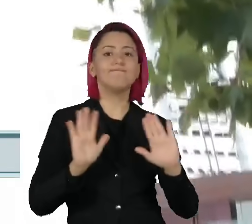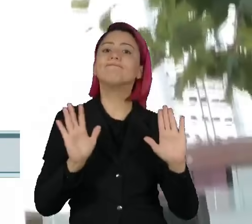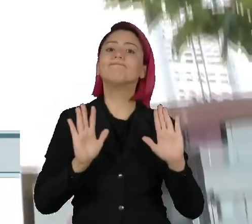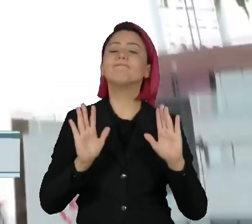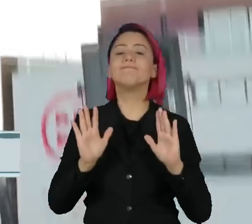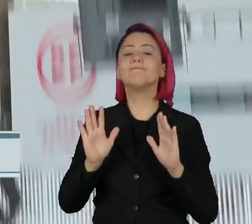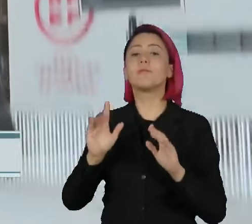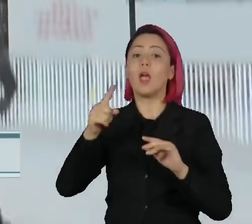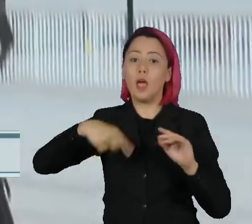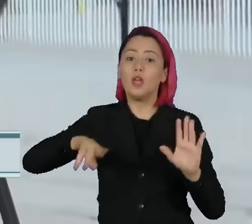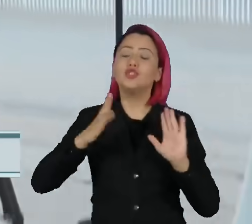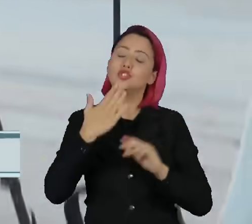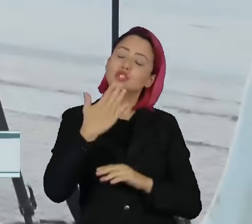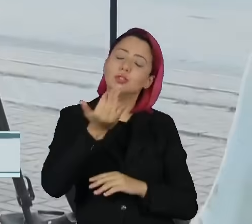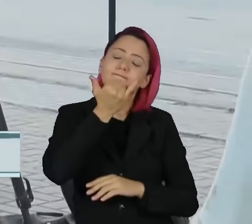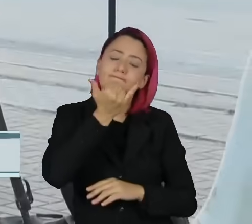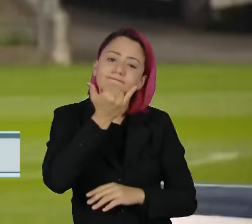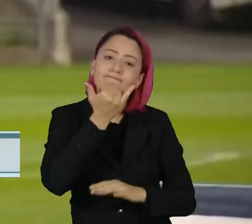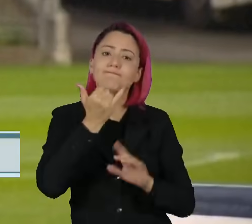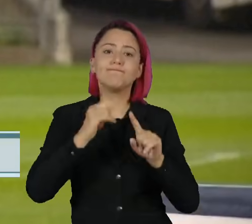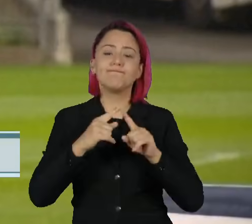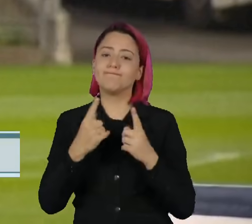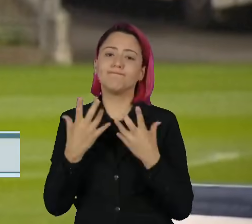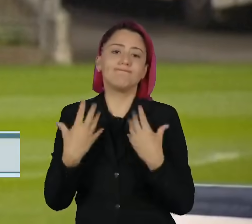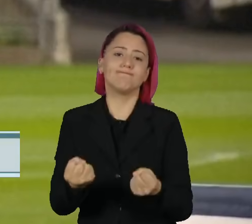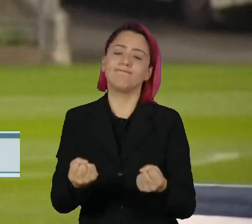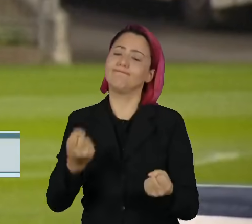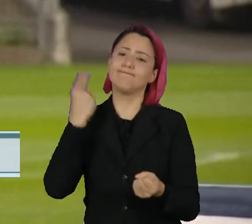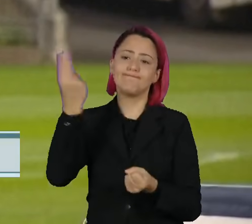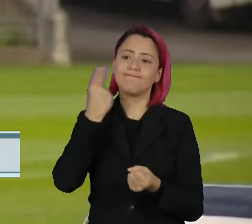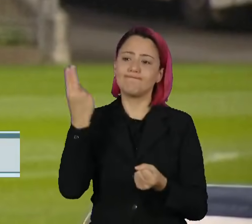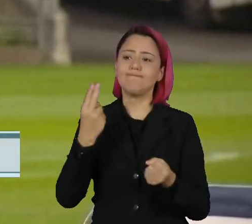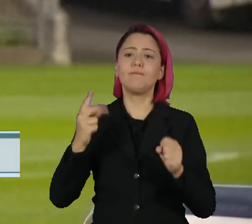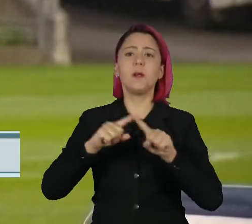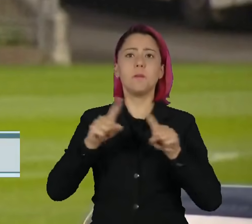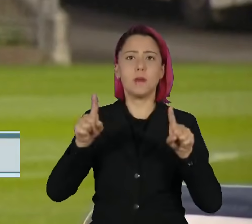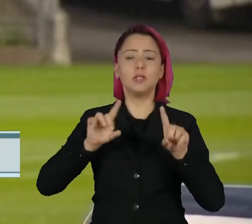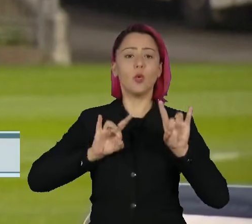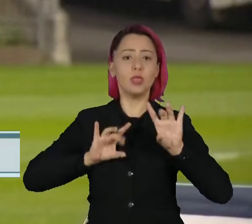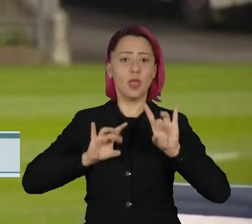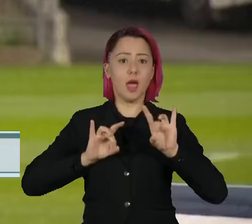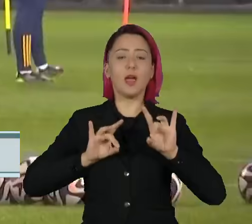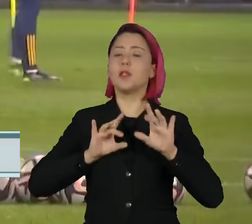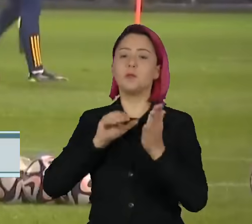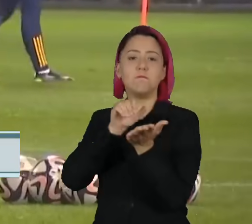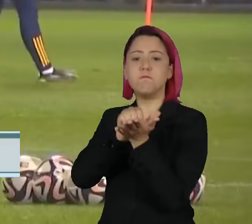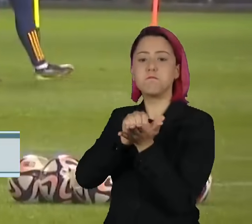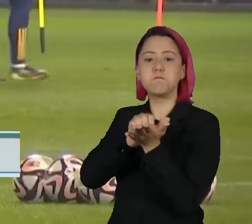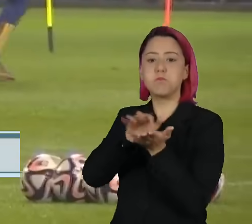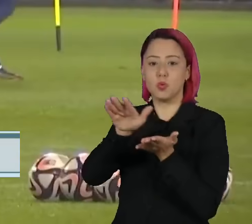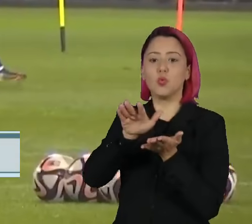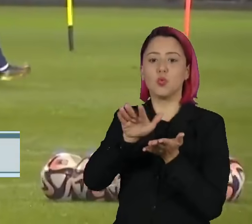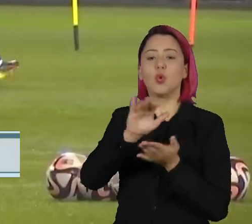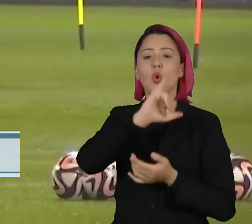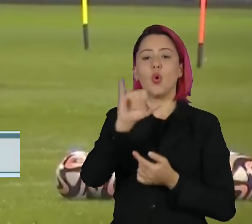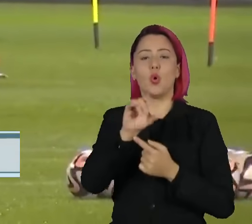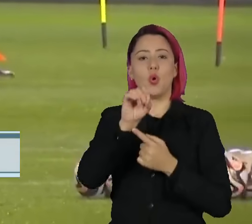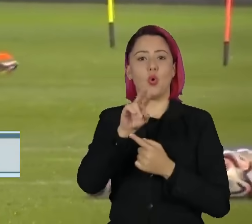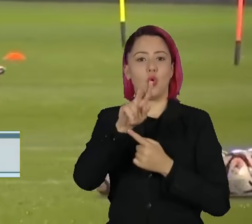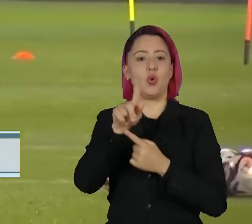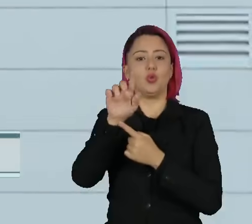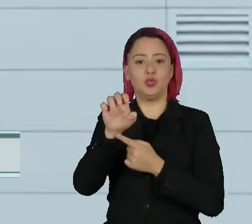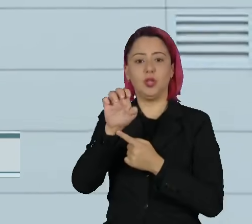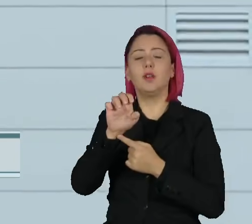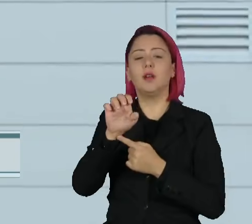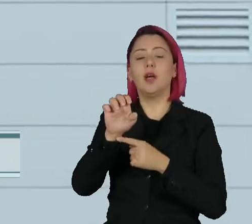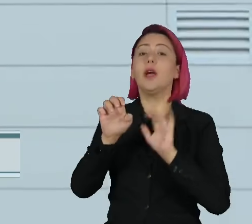se desculpou pelo comportamento inaceitável de rubialis e demitiu o técnico da Seleção Feminina que também é